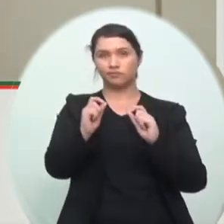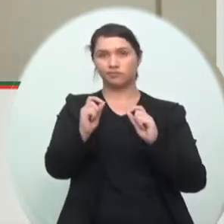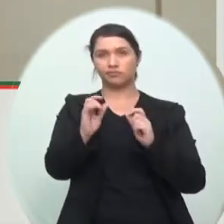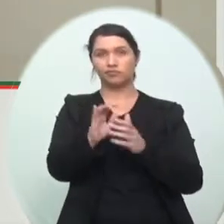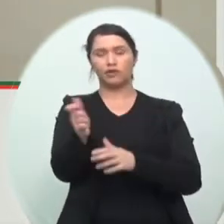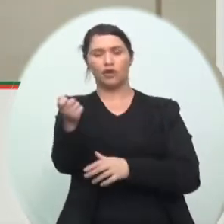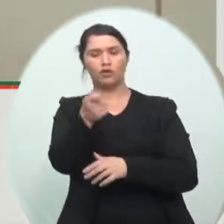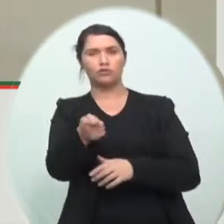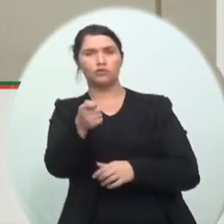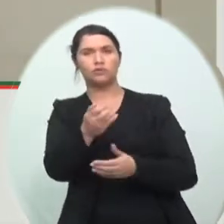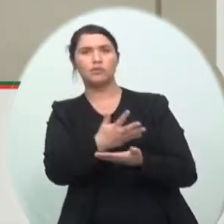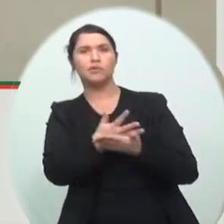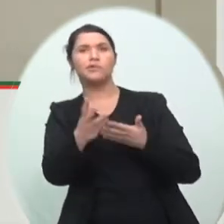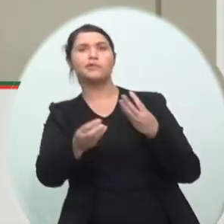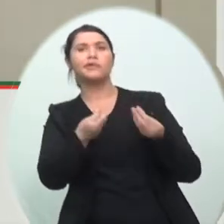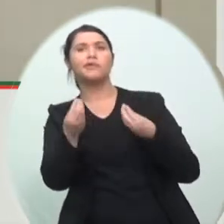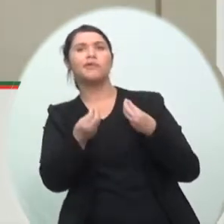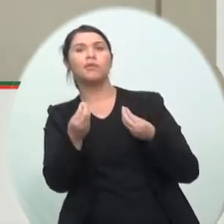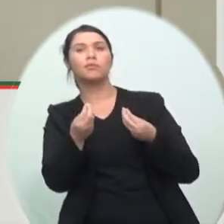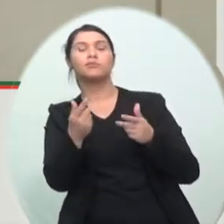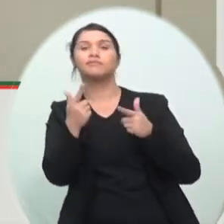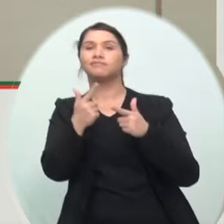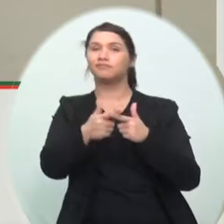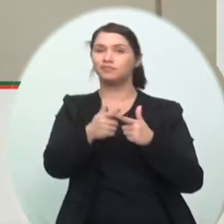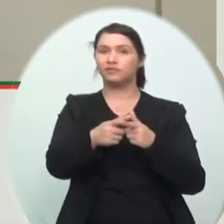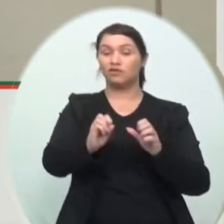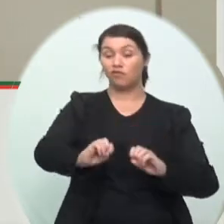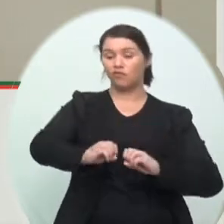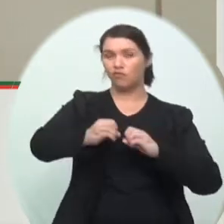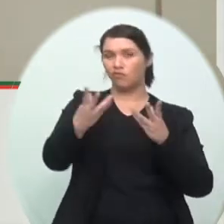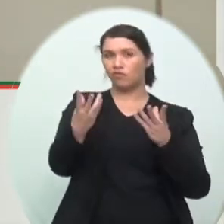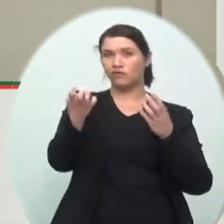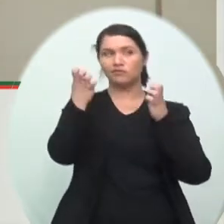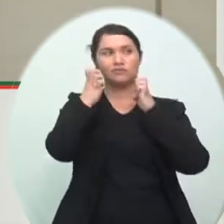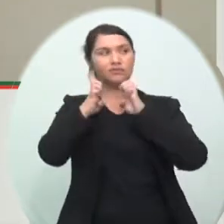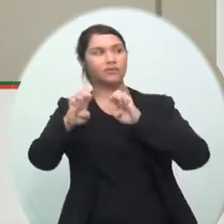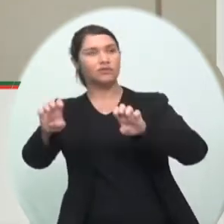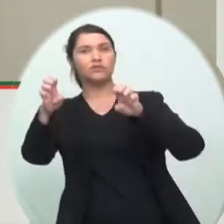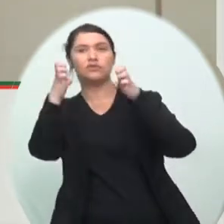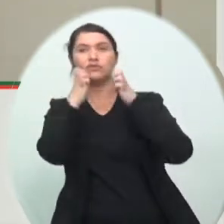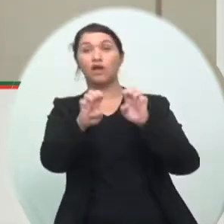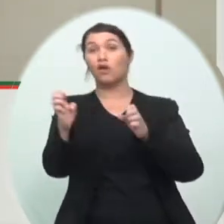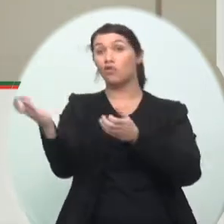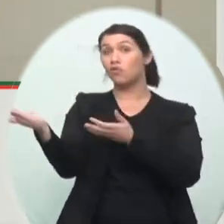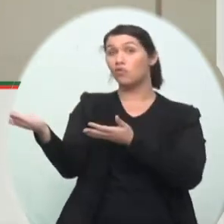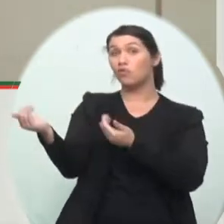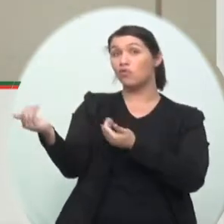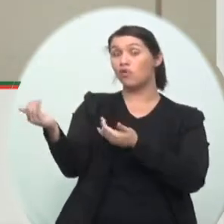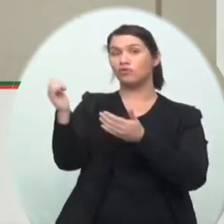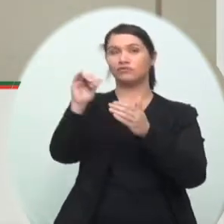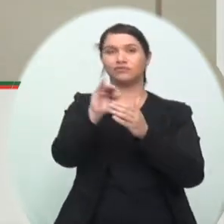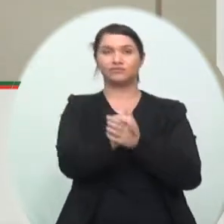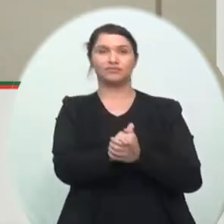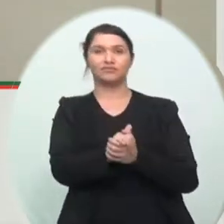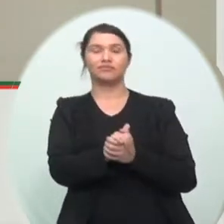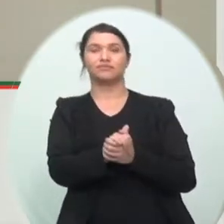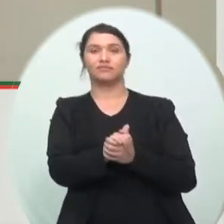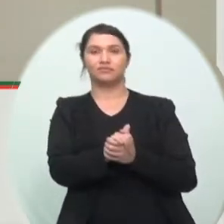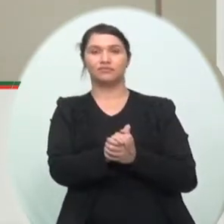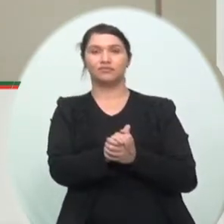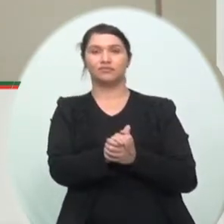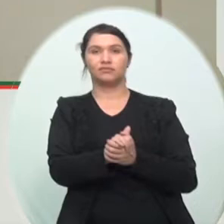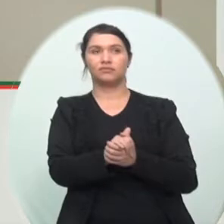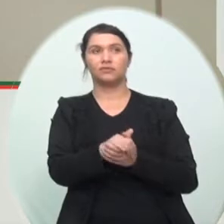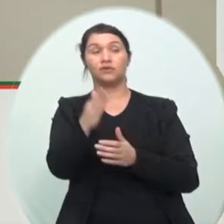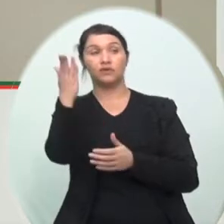associação devido a um evento evangelizador, através dos jovens, e o grupo de jovens Fanuel já está atuando há 20